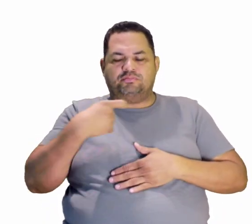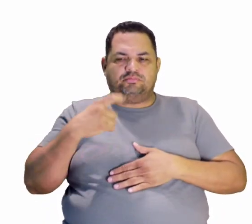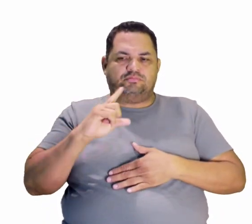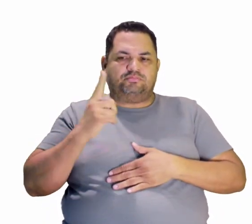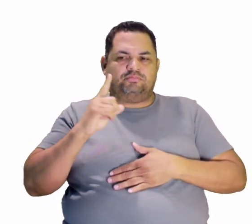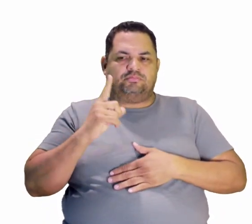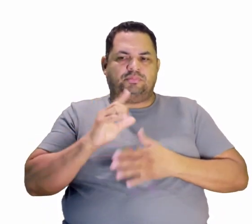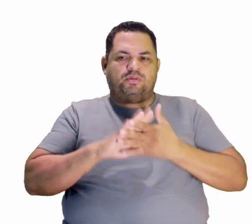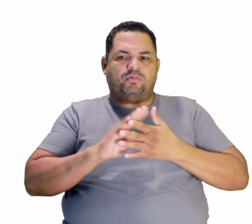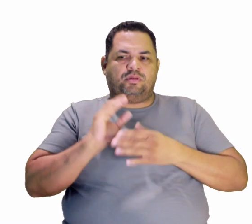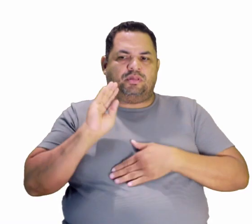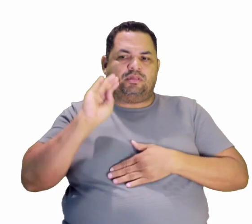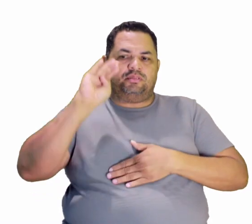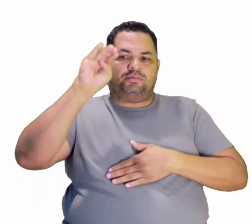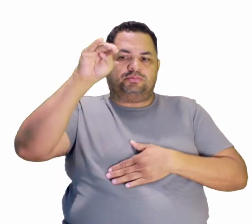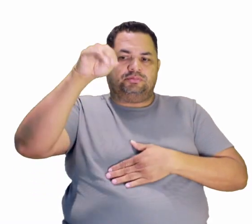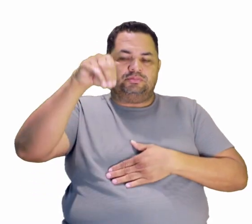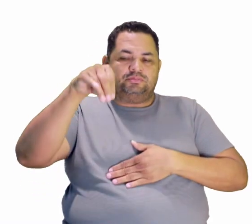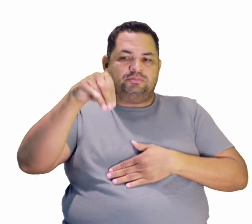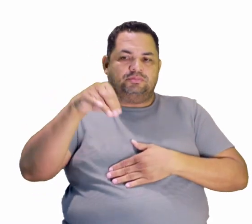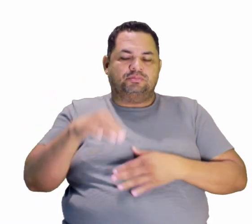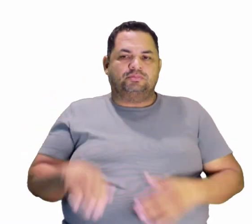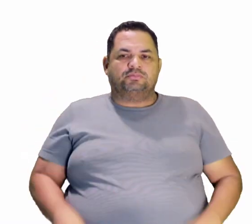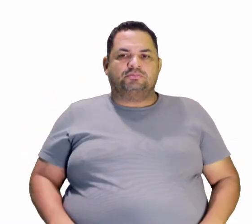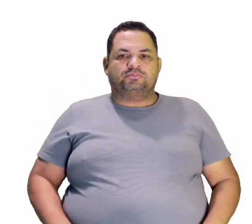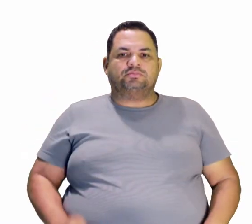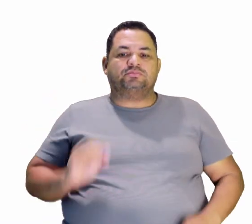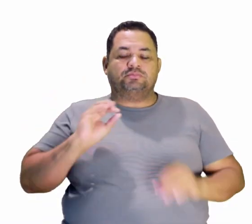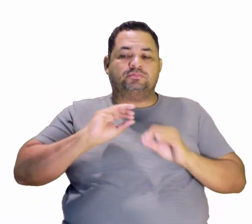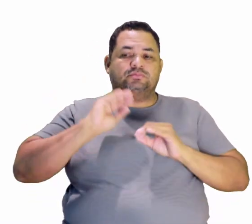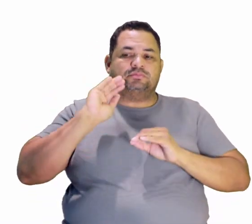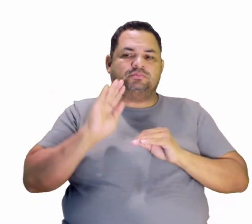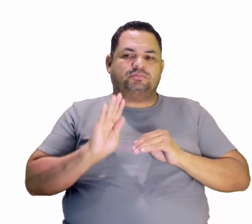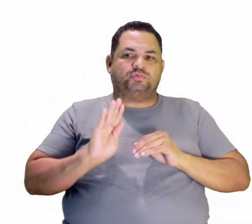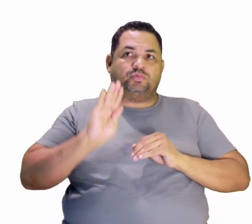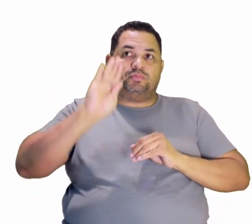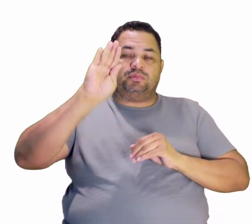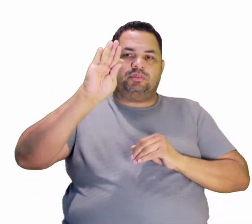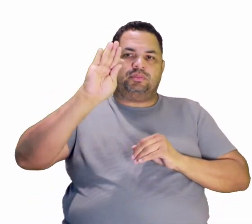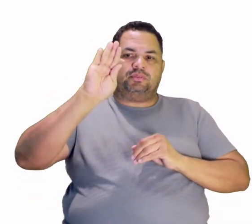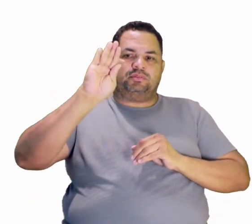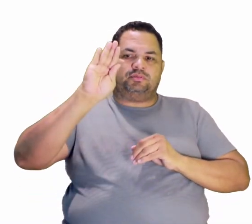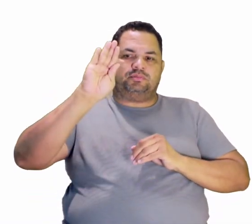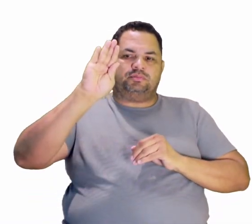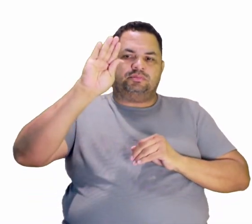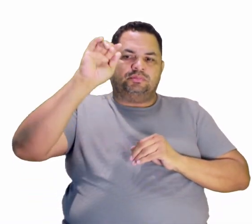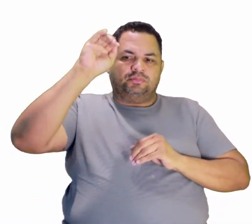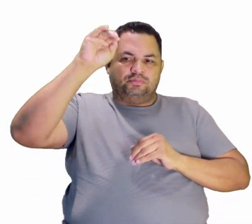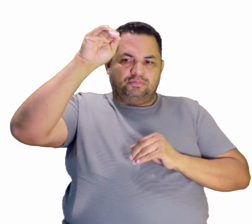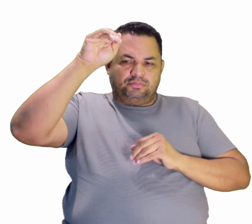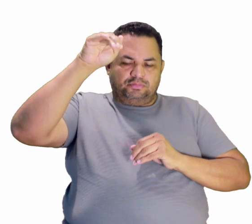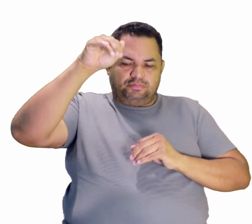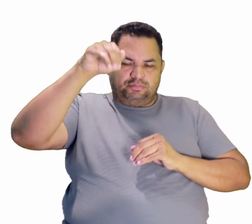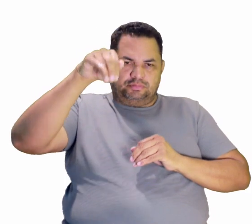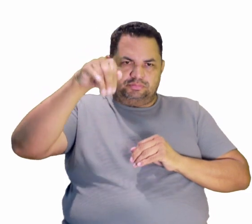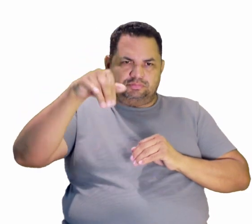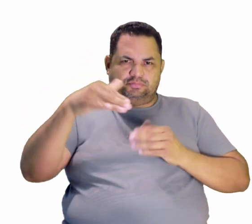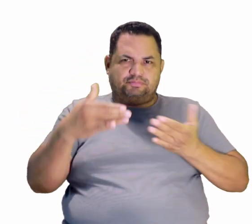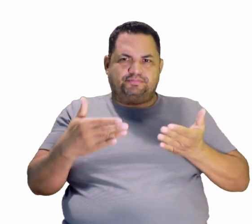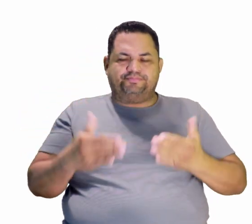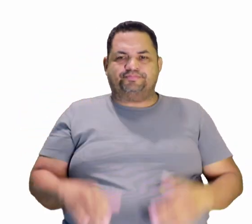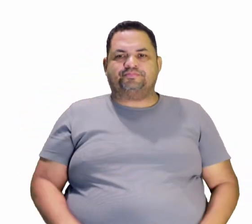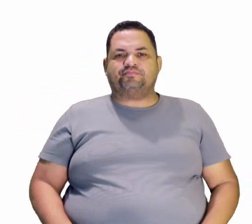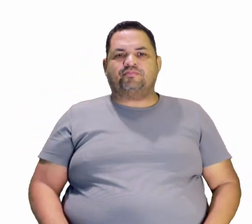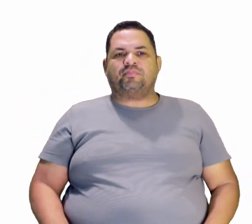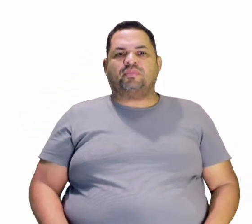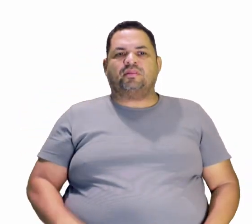velocidade de lançamento, porque o lançamento é para ir longe, subir, fazer os dois. Então, nesse caso aqui